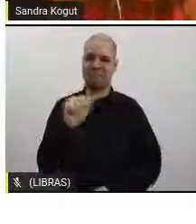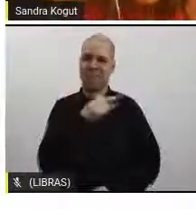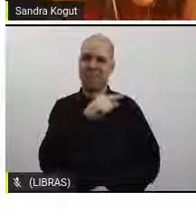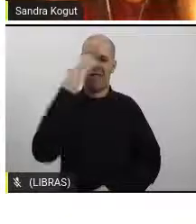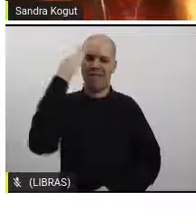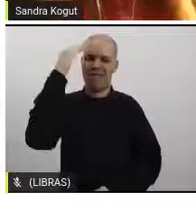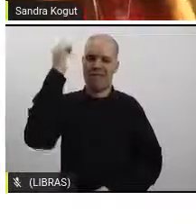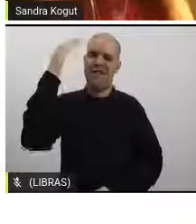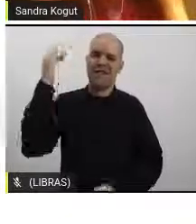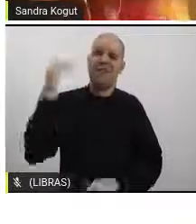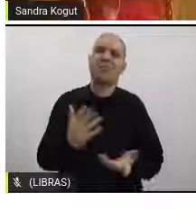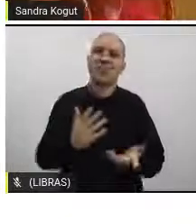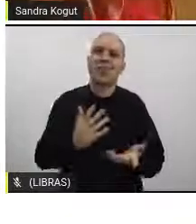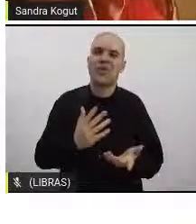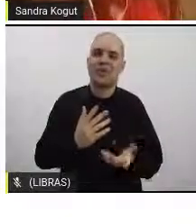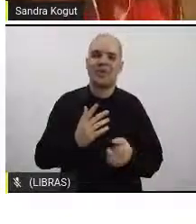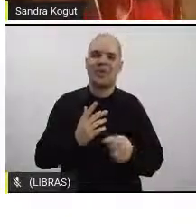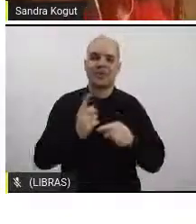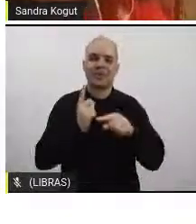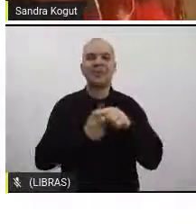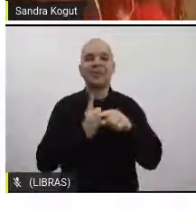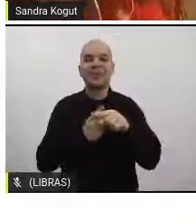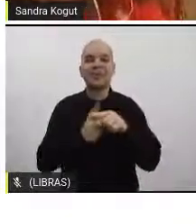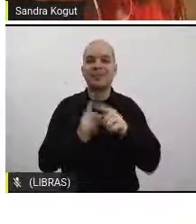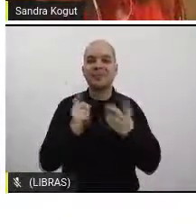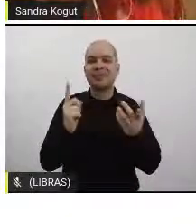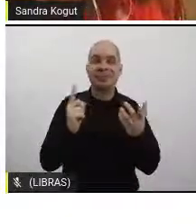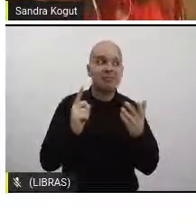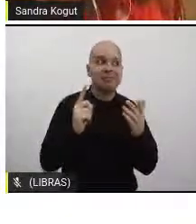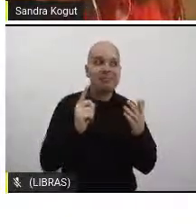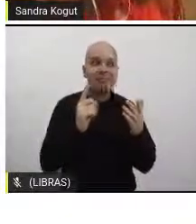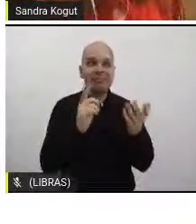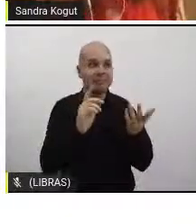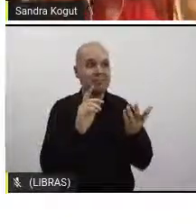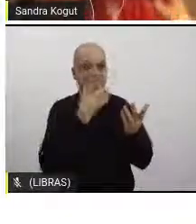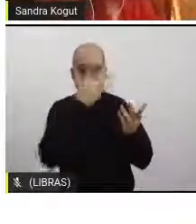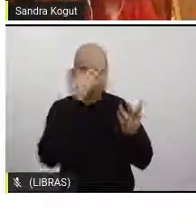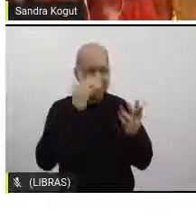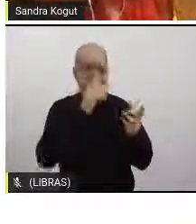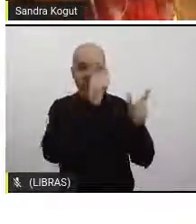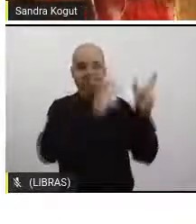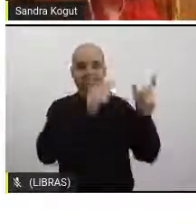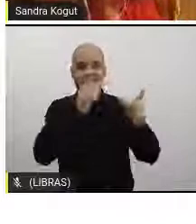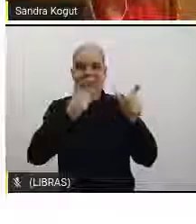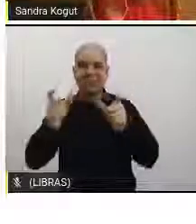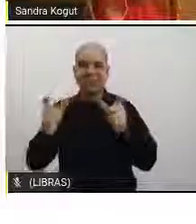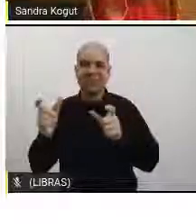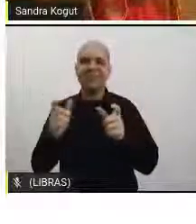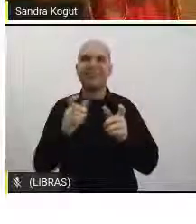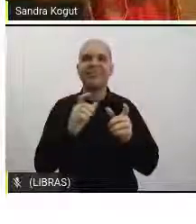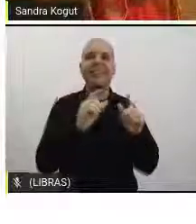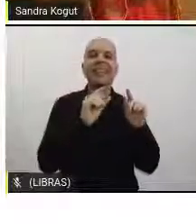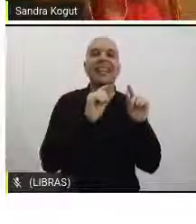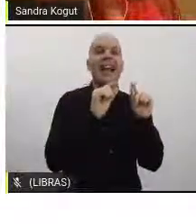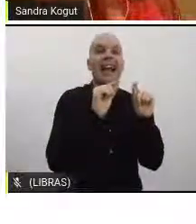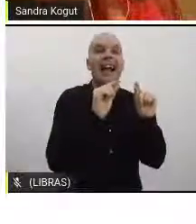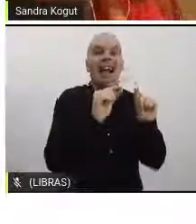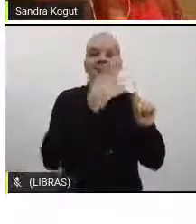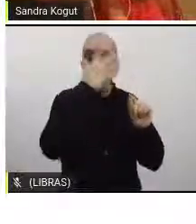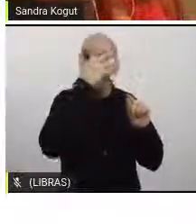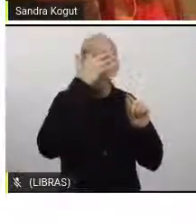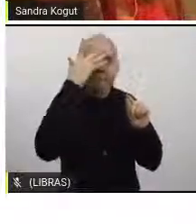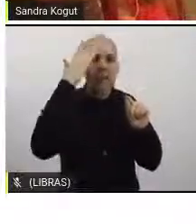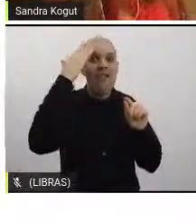então, era de novo a questão das camadas, né? Do jogo de espelhos. Quem está olhando para quem? Né? Eu